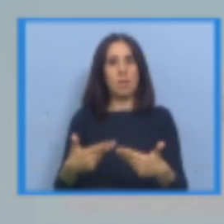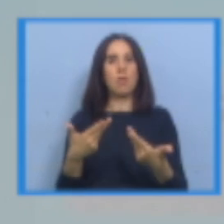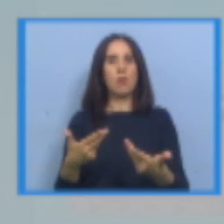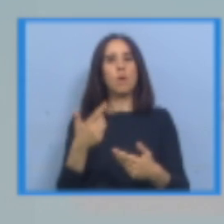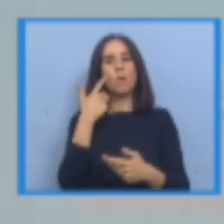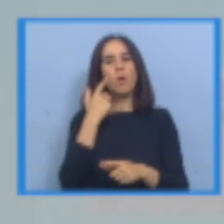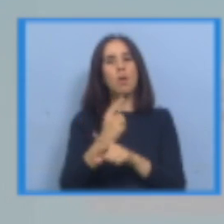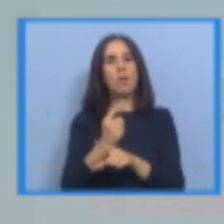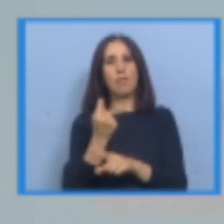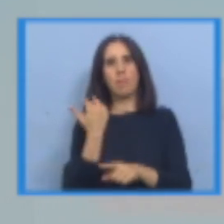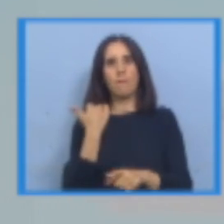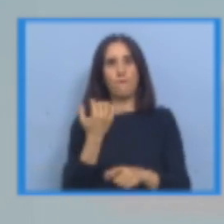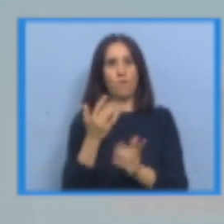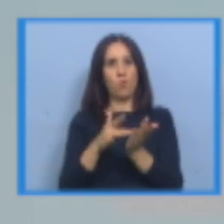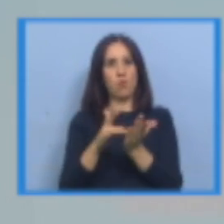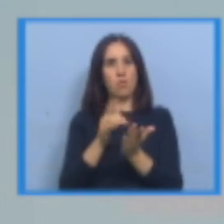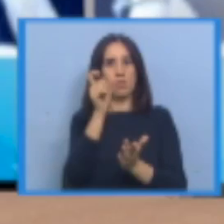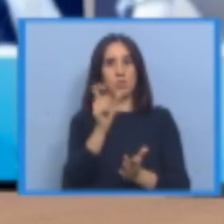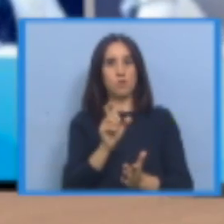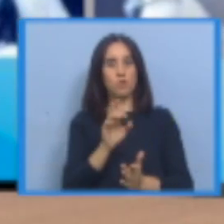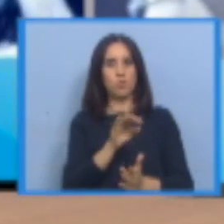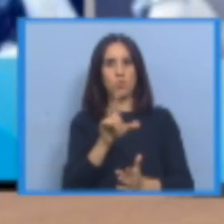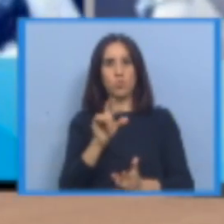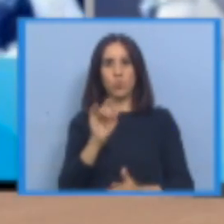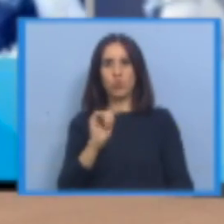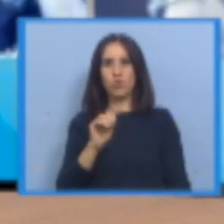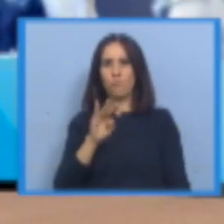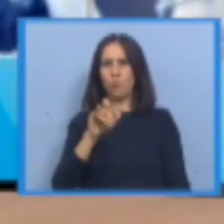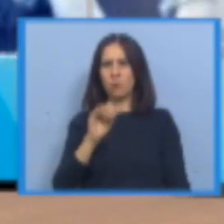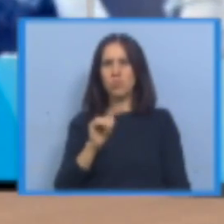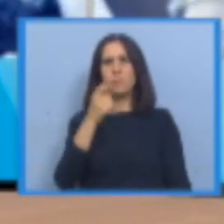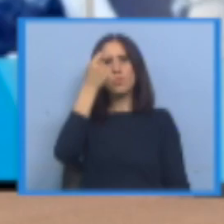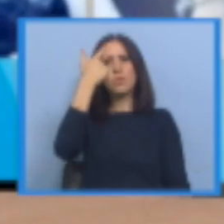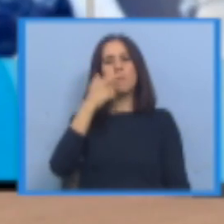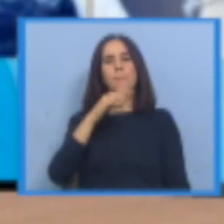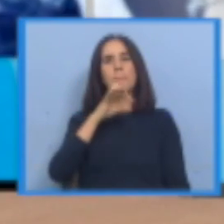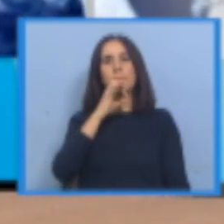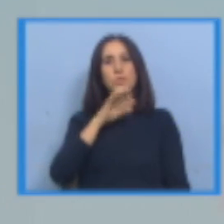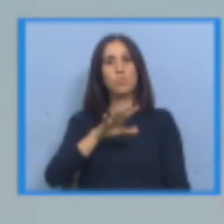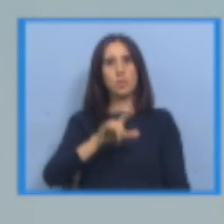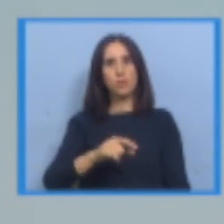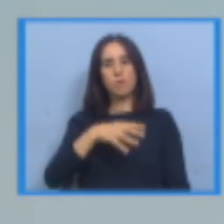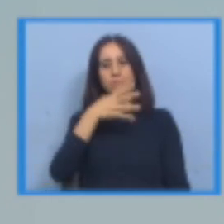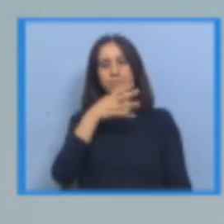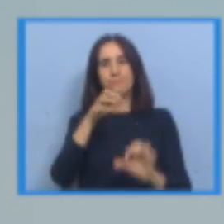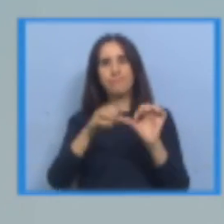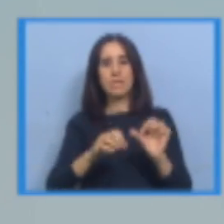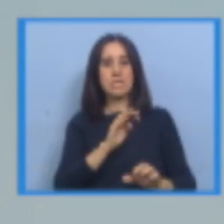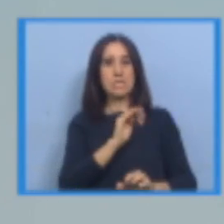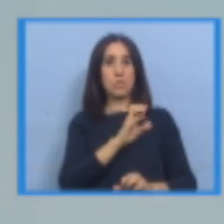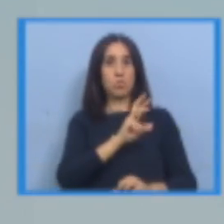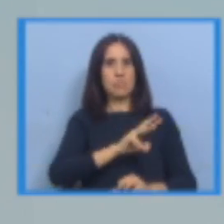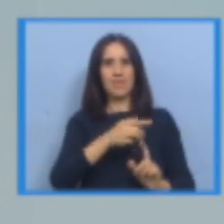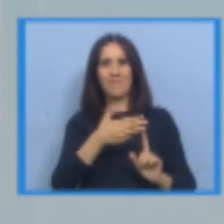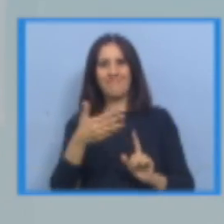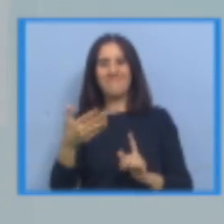olhamos a recente obra de João Luís Fontes, que narra a biografia dos bispos de Lisboa desde o século III.